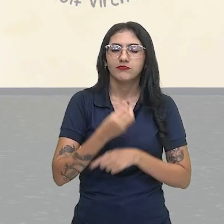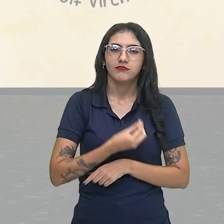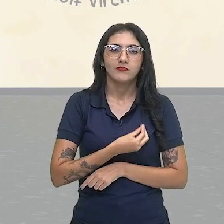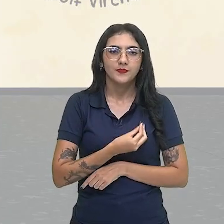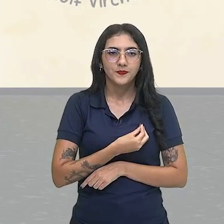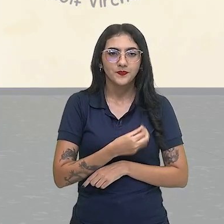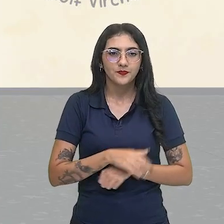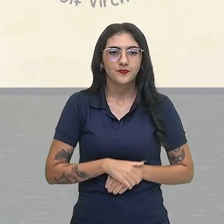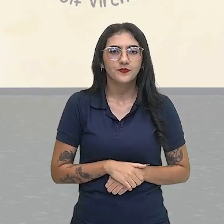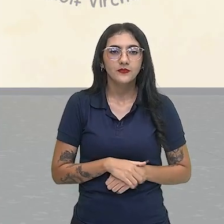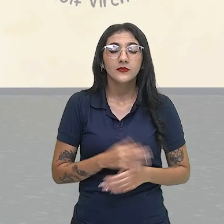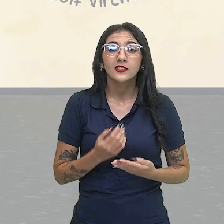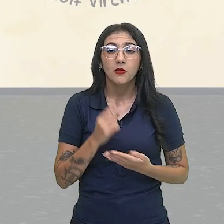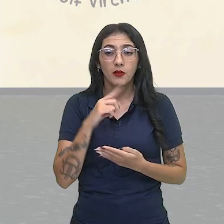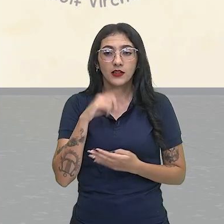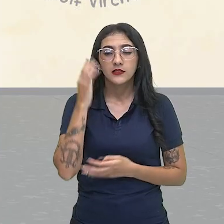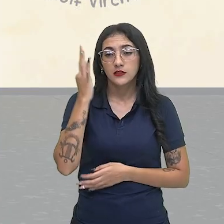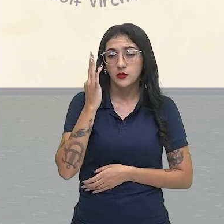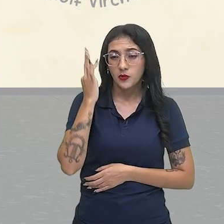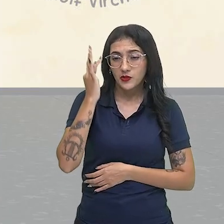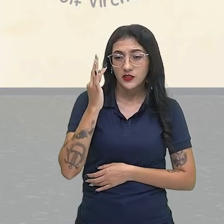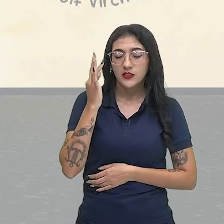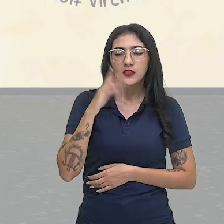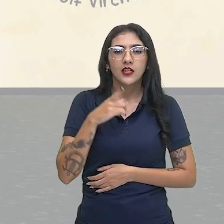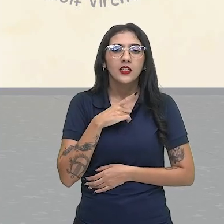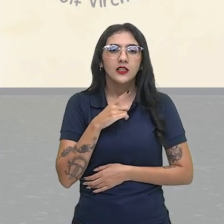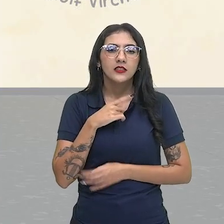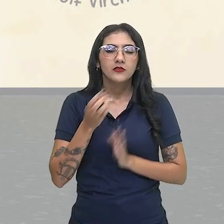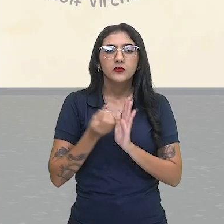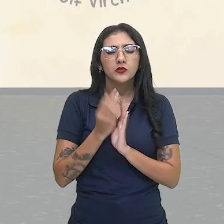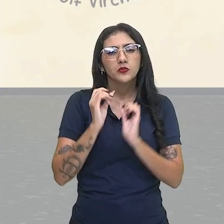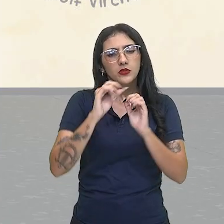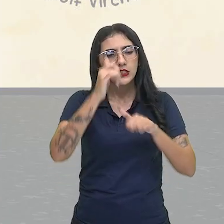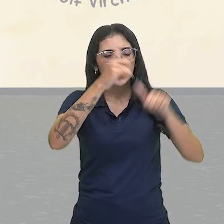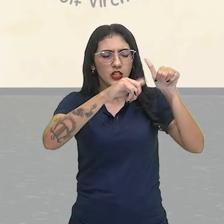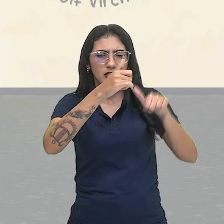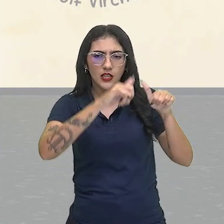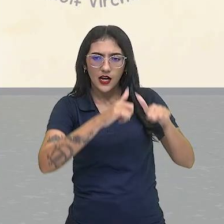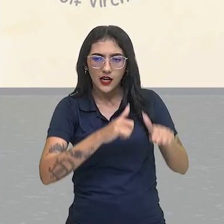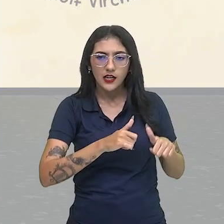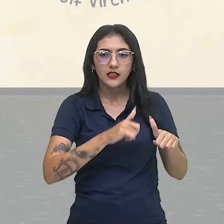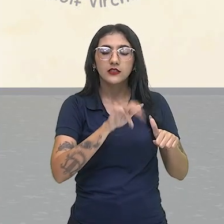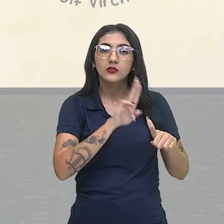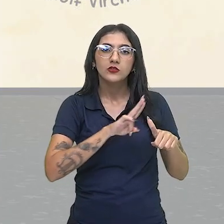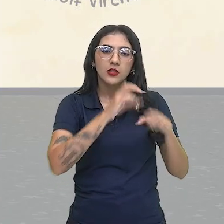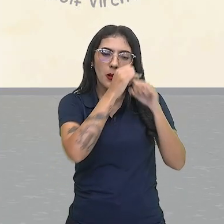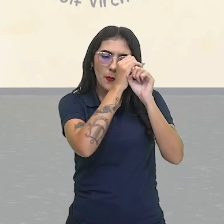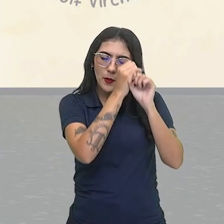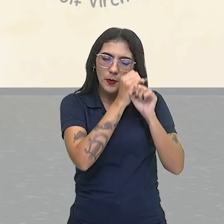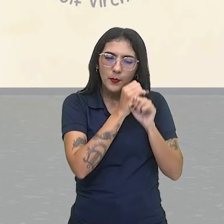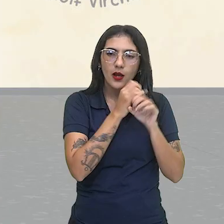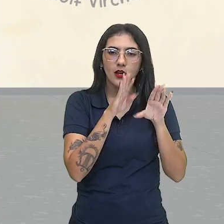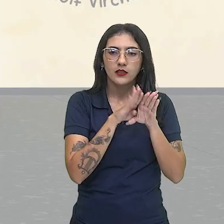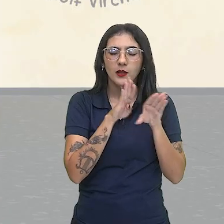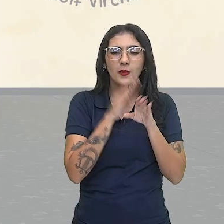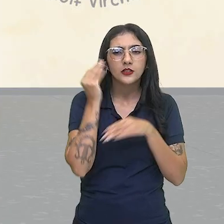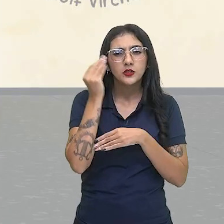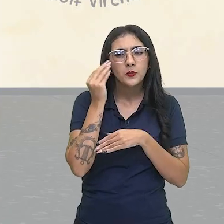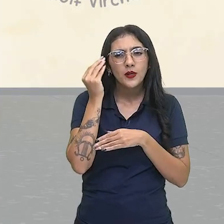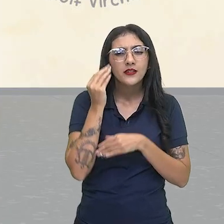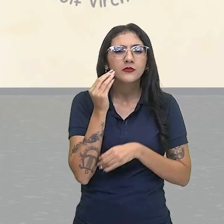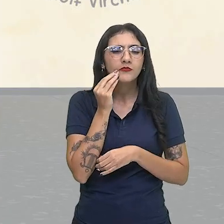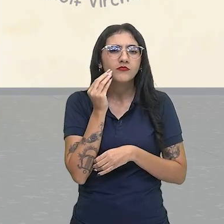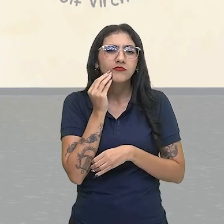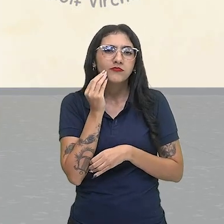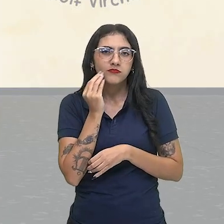essa teoria ela resultou da integração de observações microscópicas e análises experimentais envolvendo